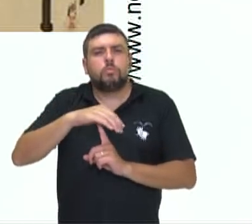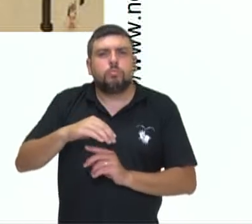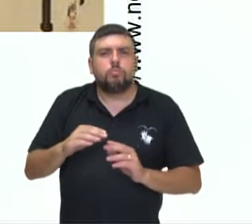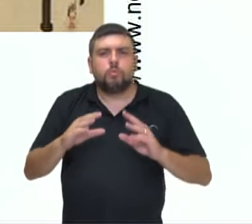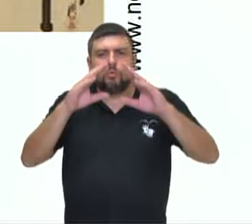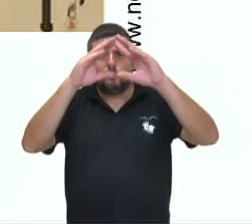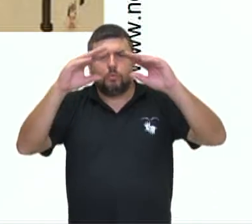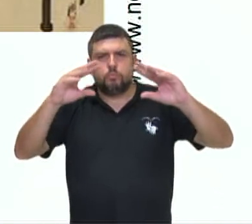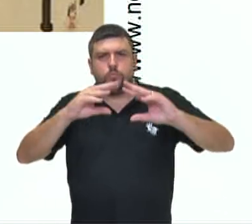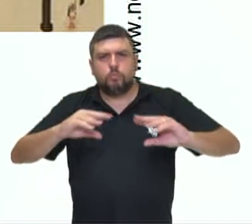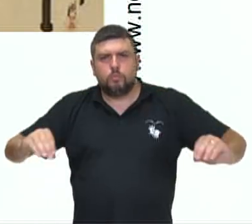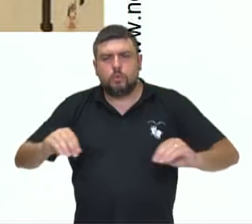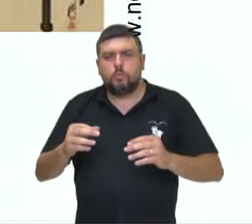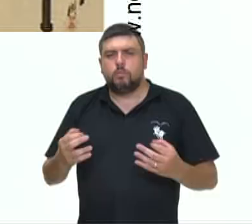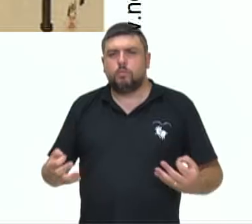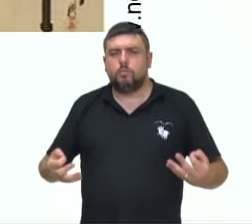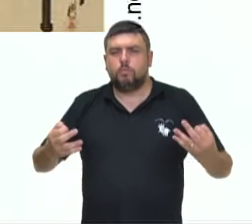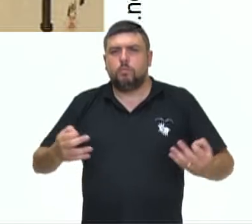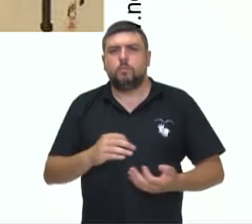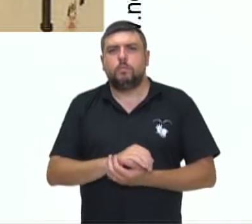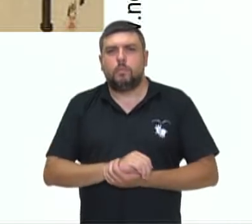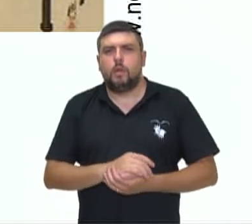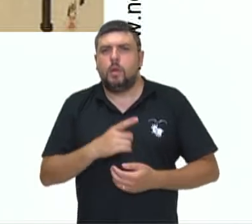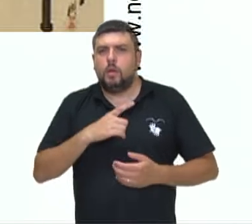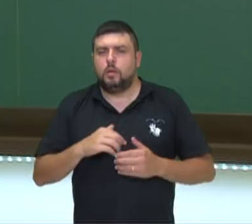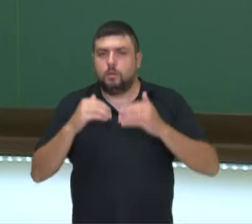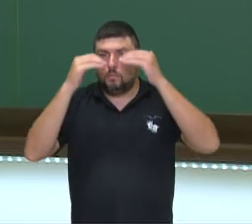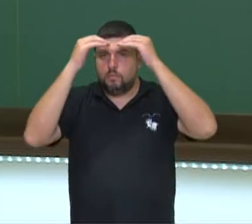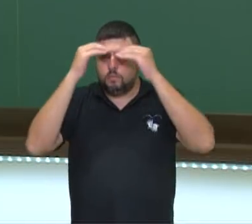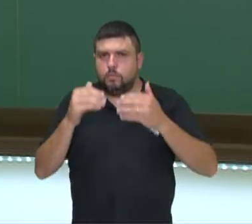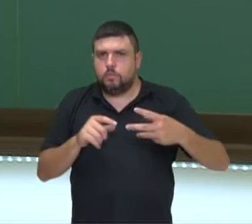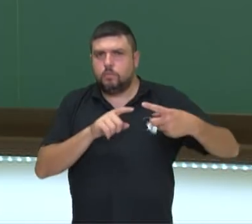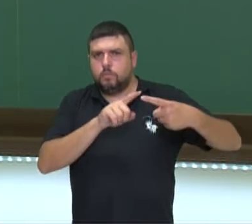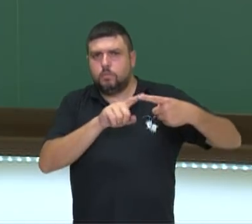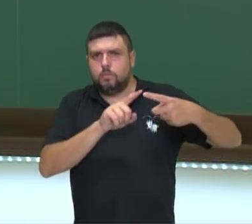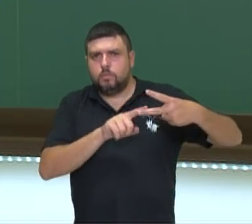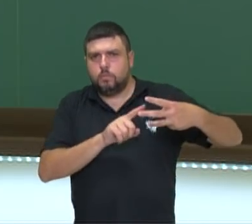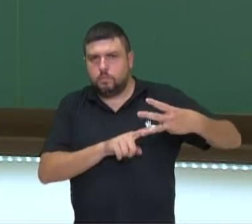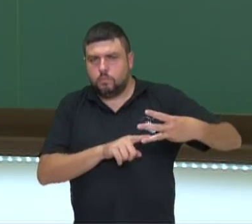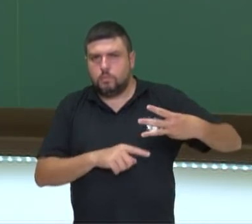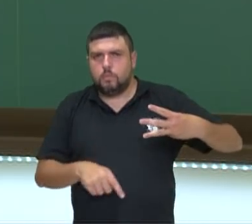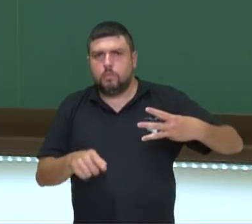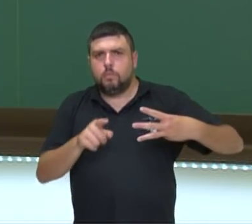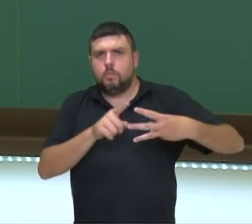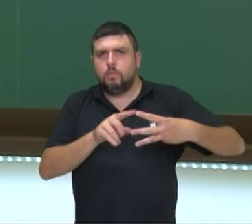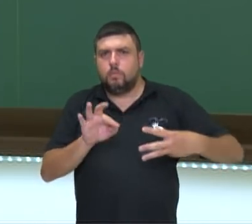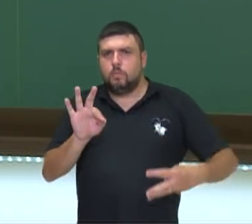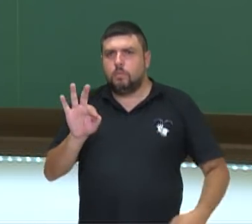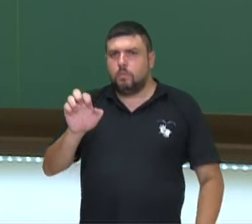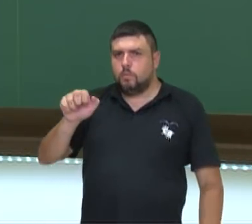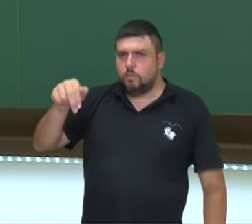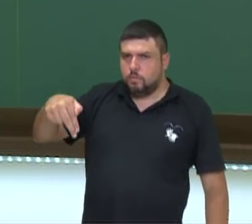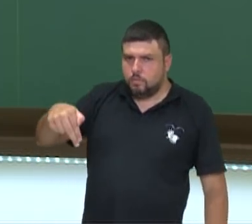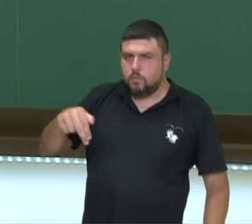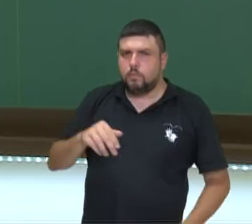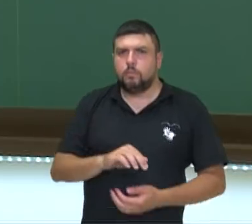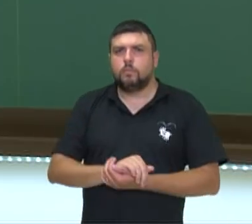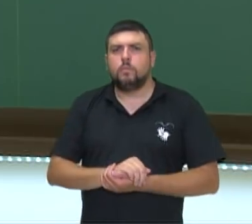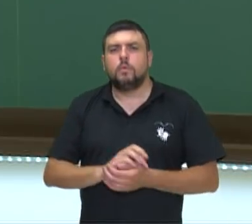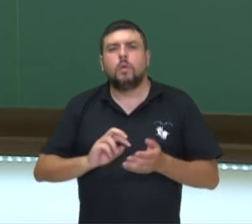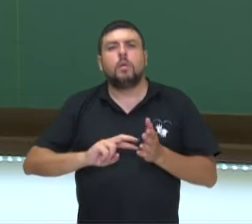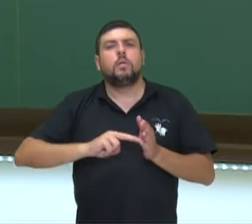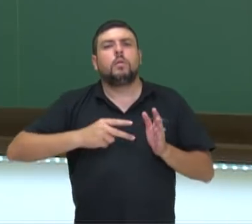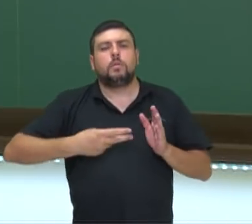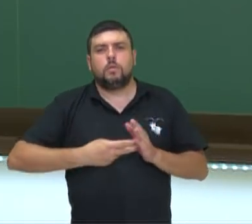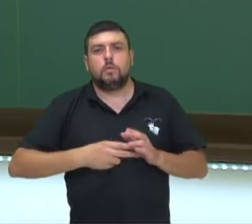respeita 3 princípios, ela obrigatoriamente tem que respeitar 3 princípios. O ten, palavra japonesa ten, que